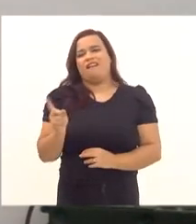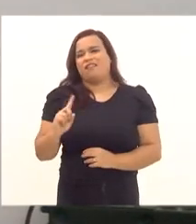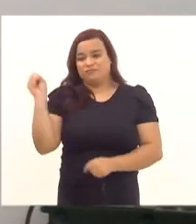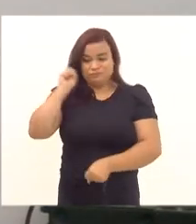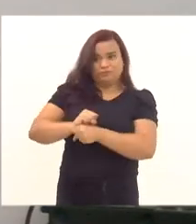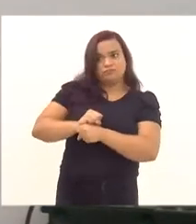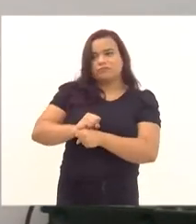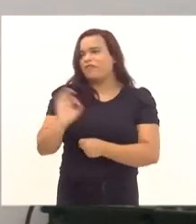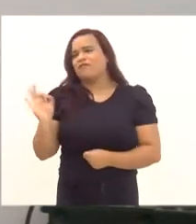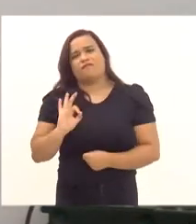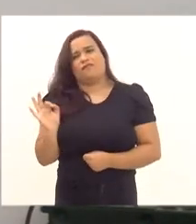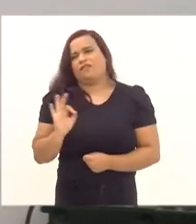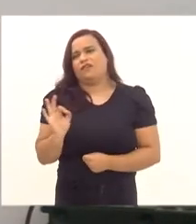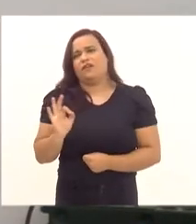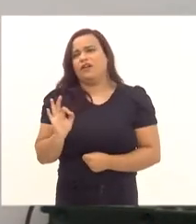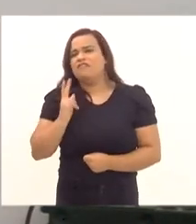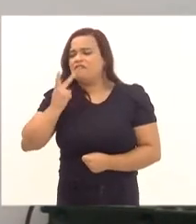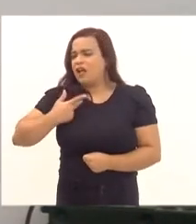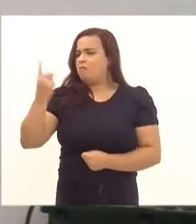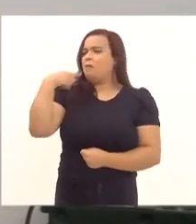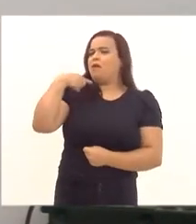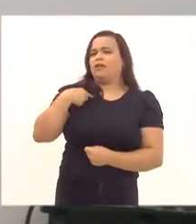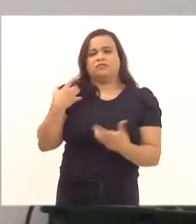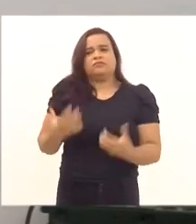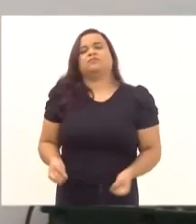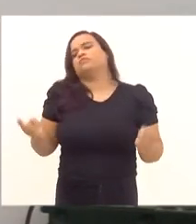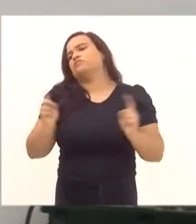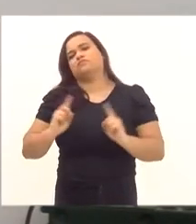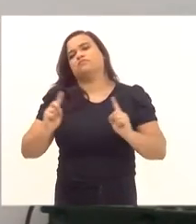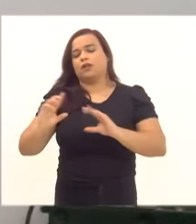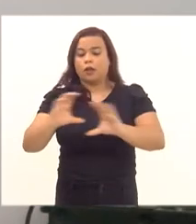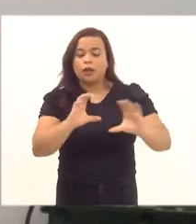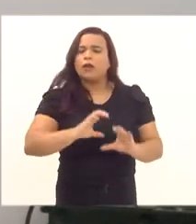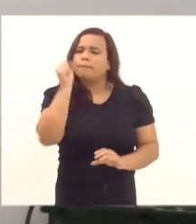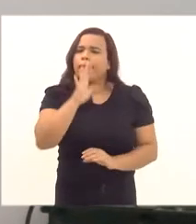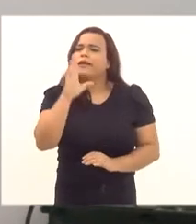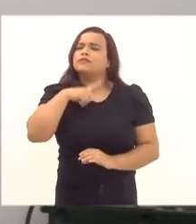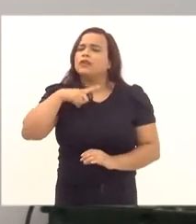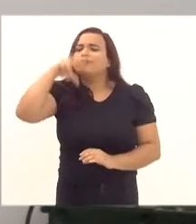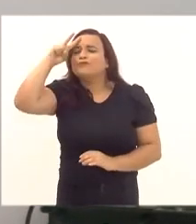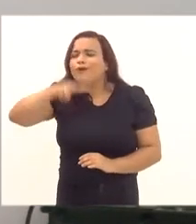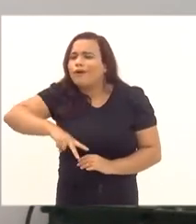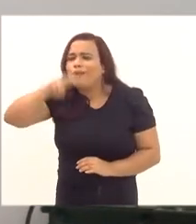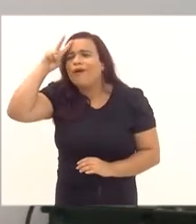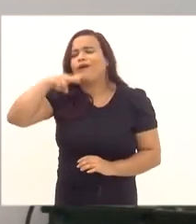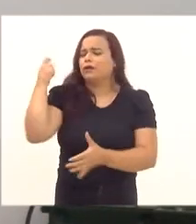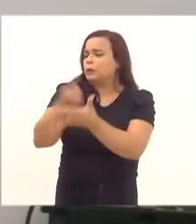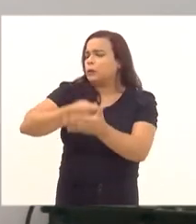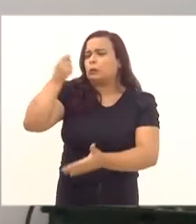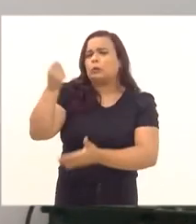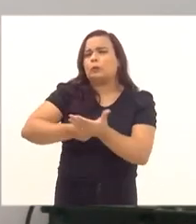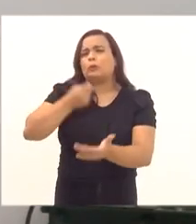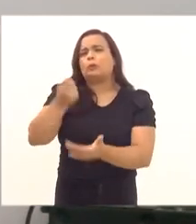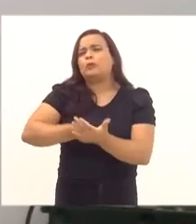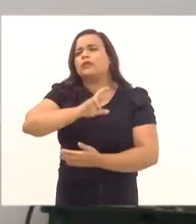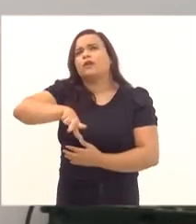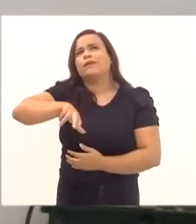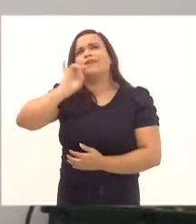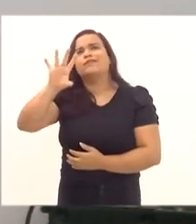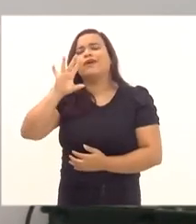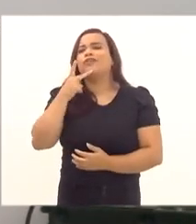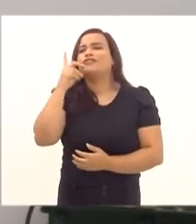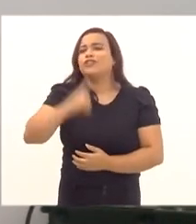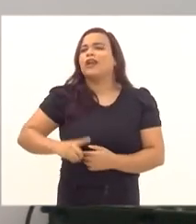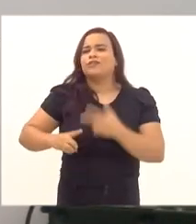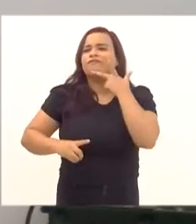viram para nós o que fazer a comunicação brasileira tem um histórico uma história de lutar não só por ter direito a